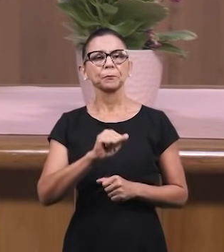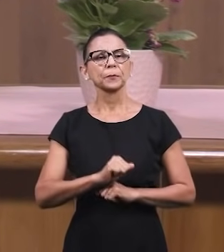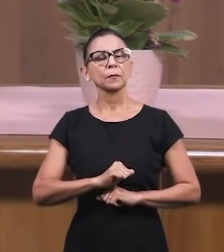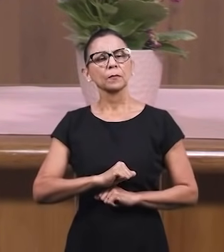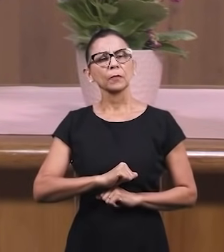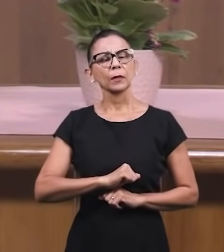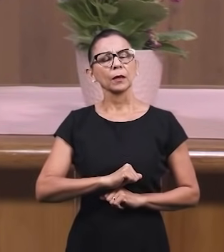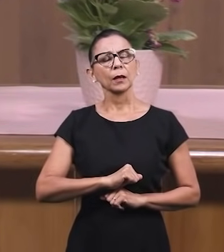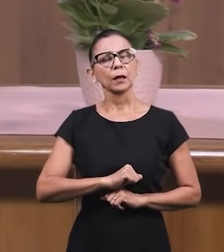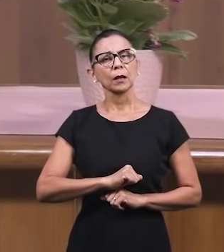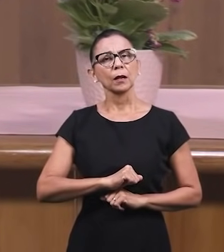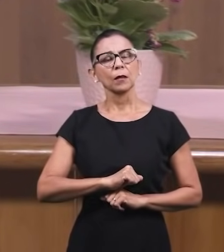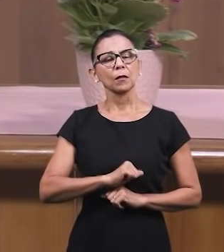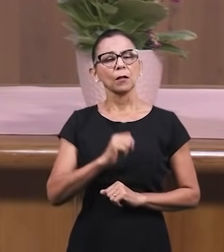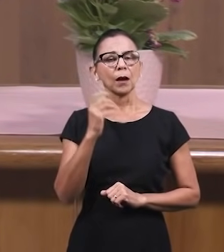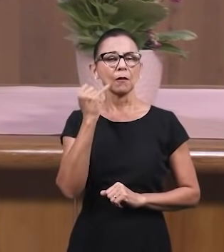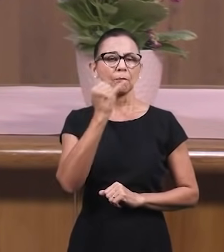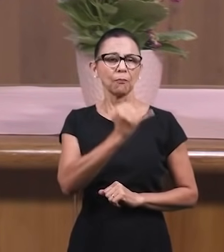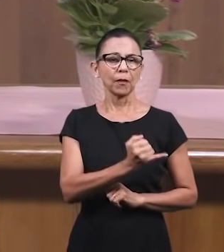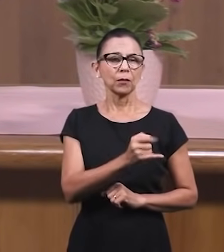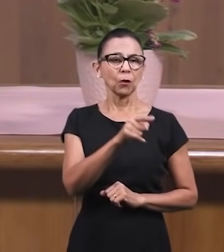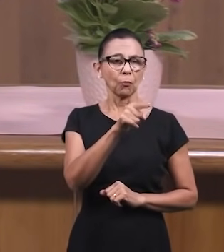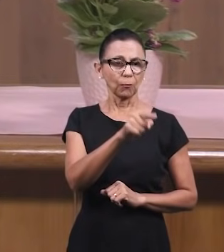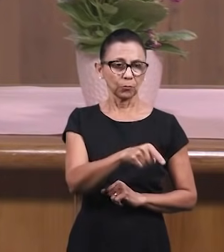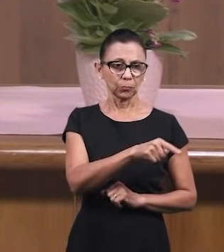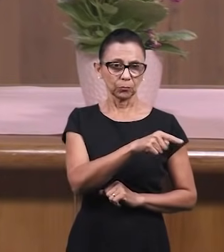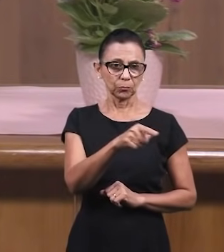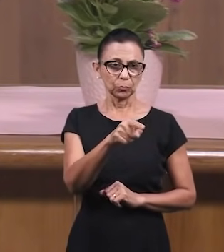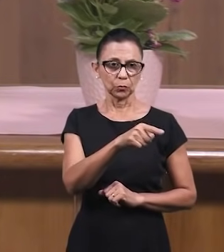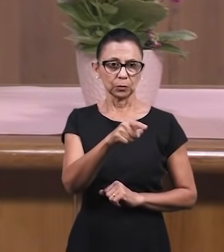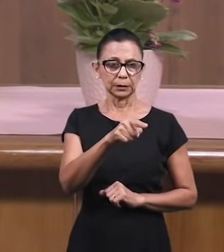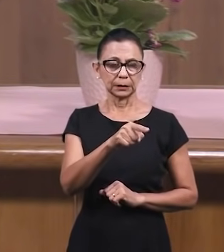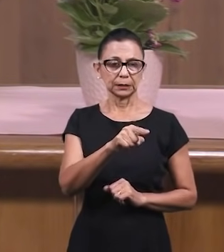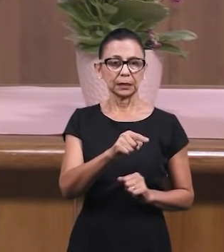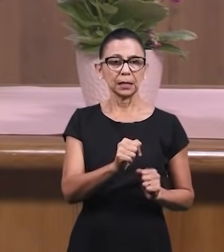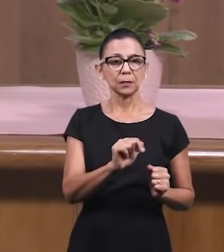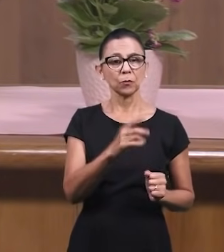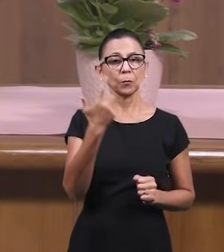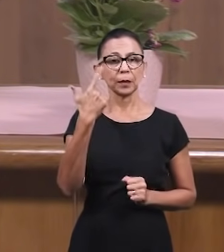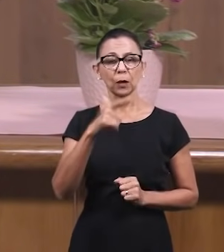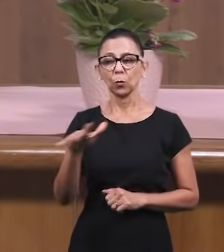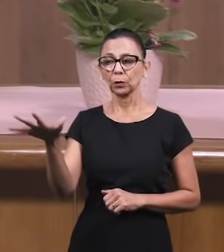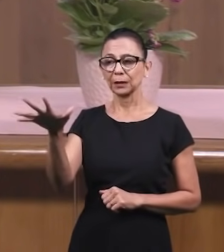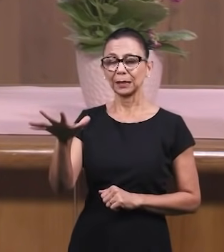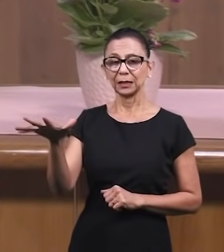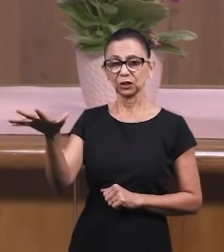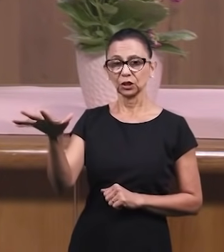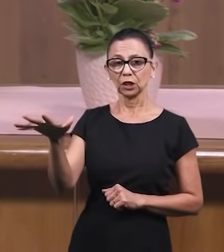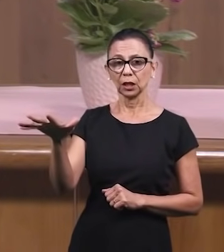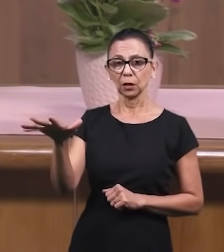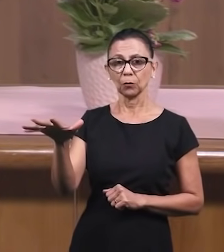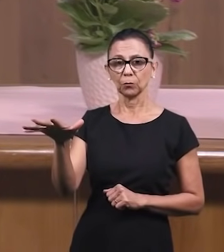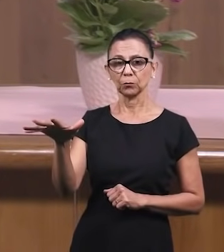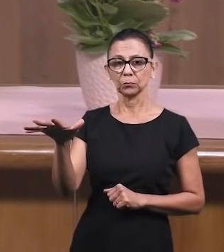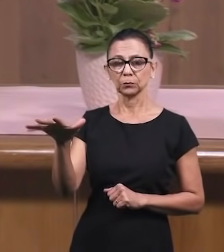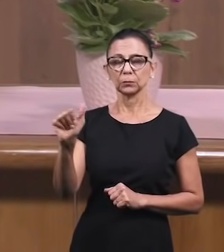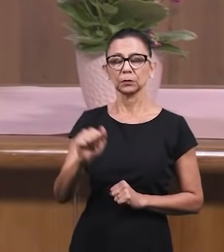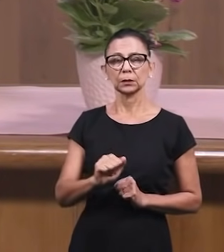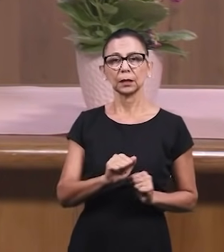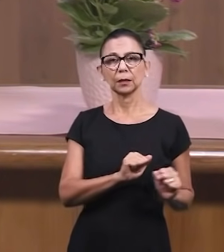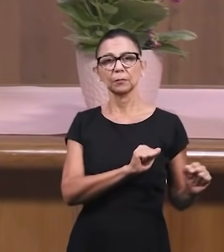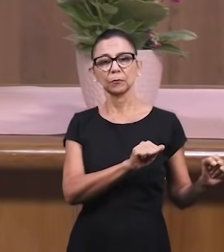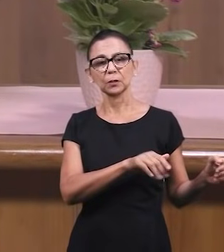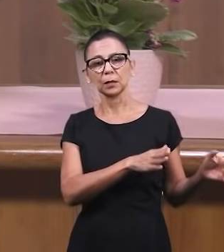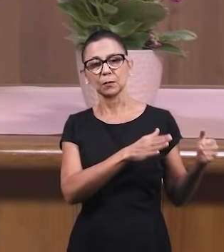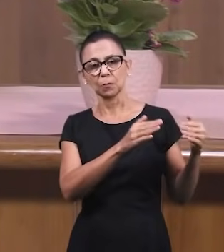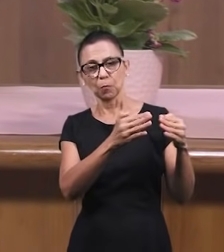que eles passem para o outro lado, na direção de Betsaida, de Cafarnaum, uma cidade